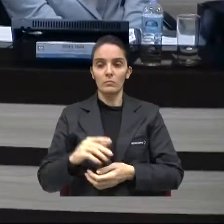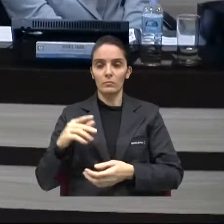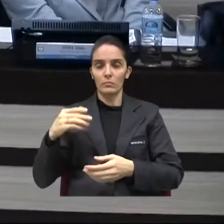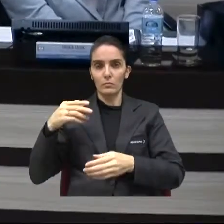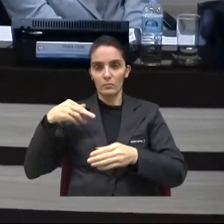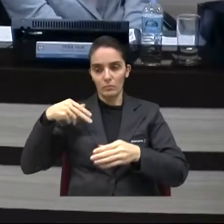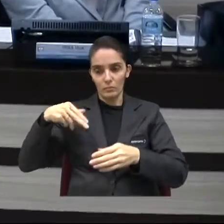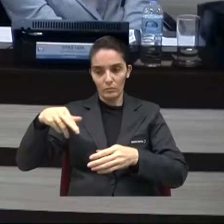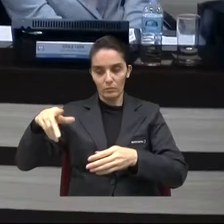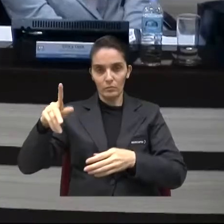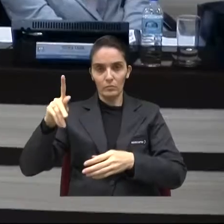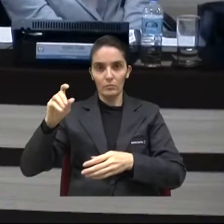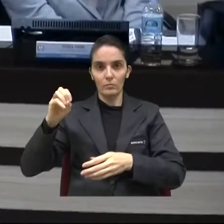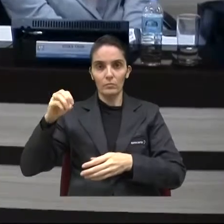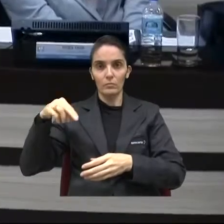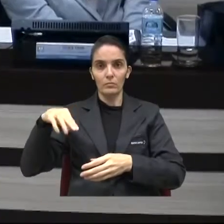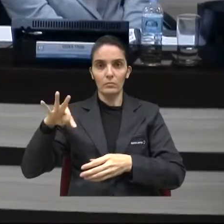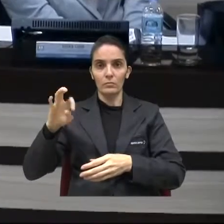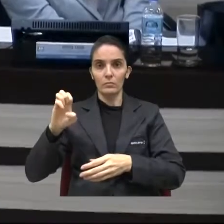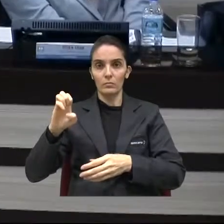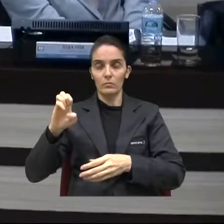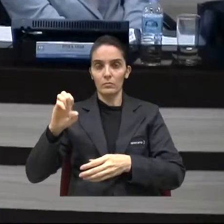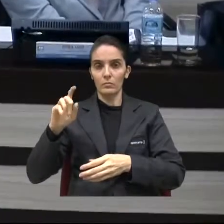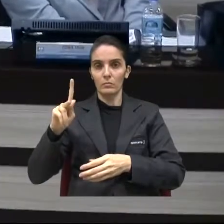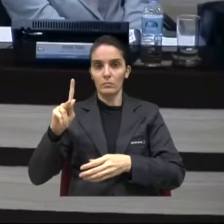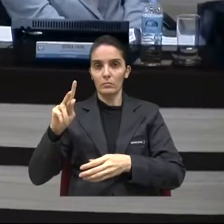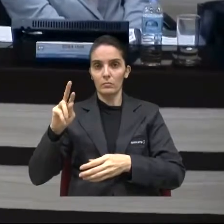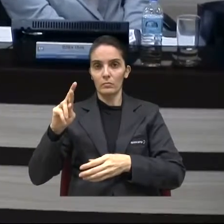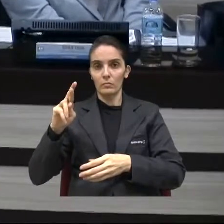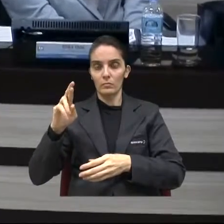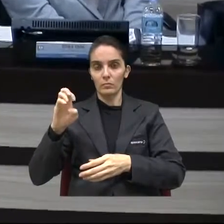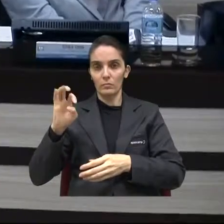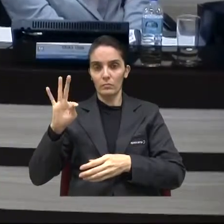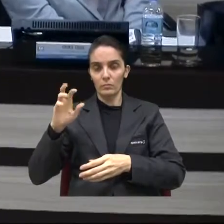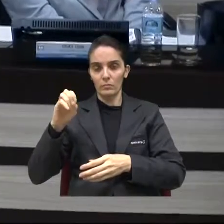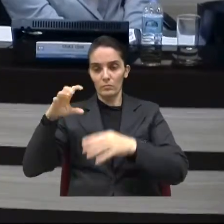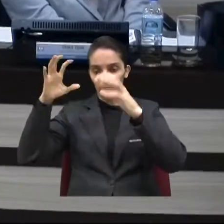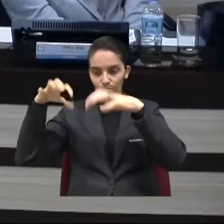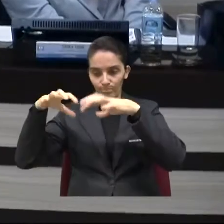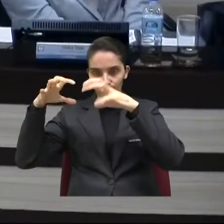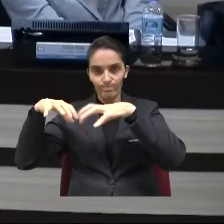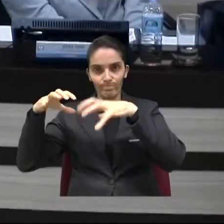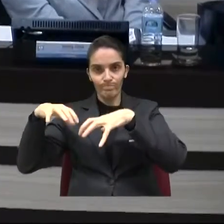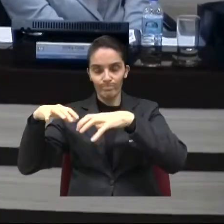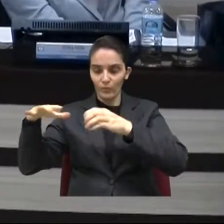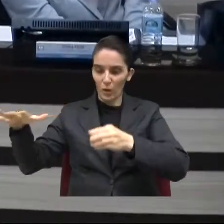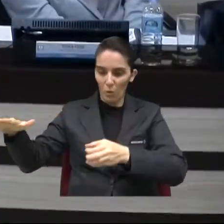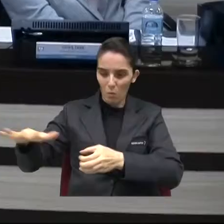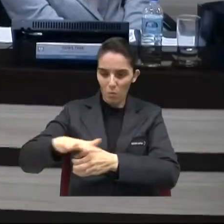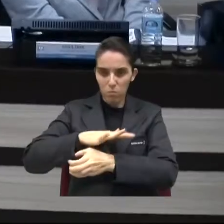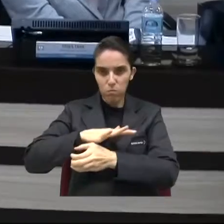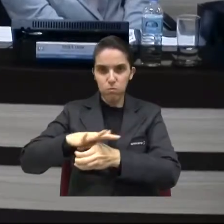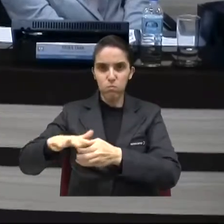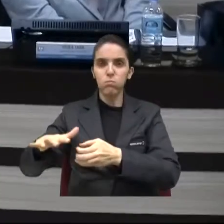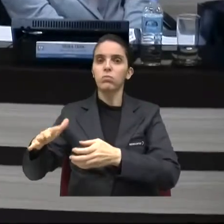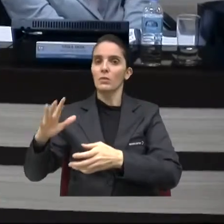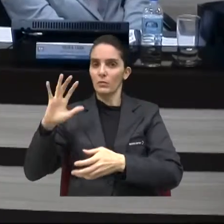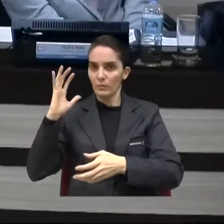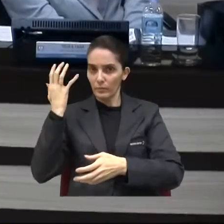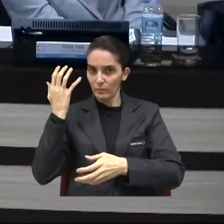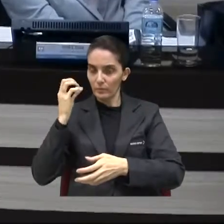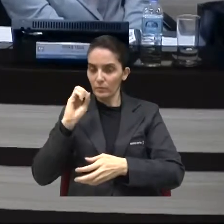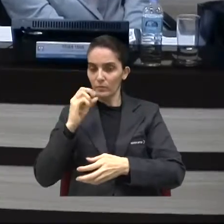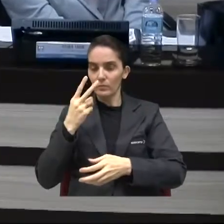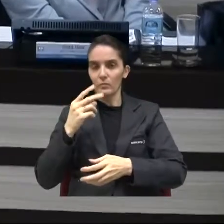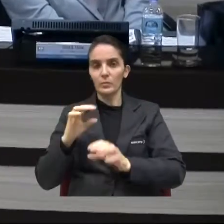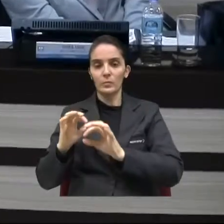quando em dias de chuva fica alagado, ou então pega ali o viaduto da Ford, ou então mais para frente no que vai para o centro